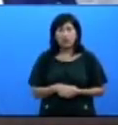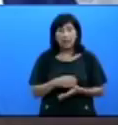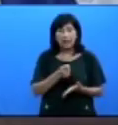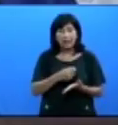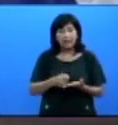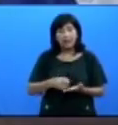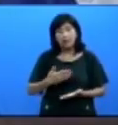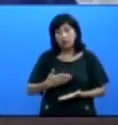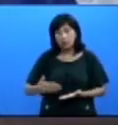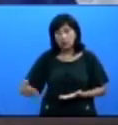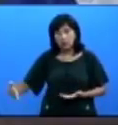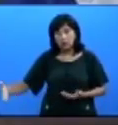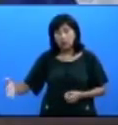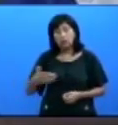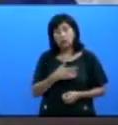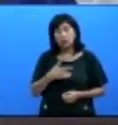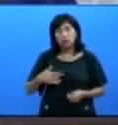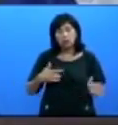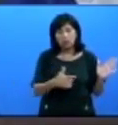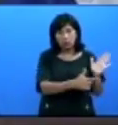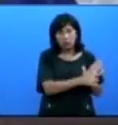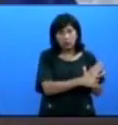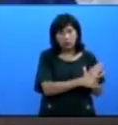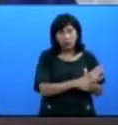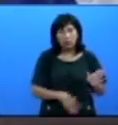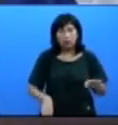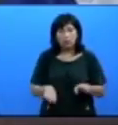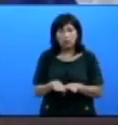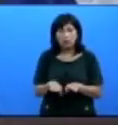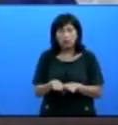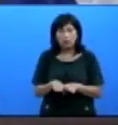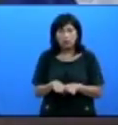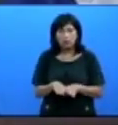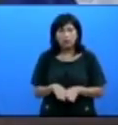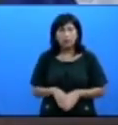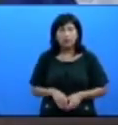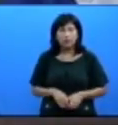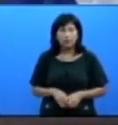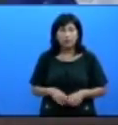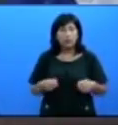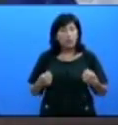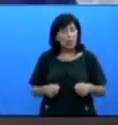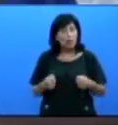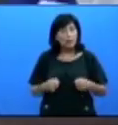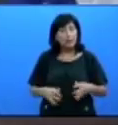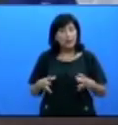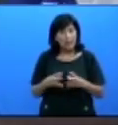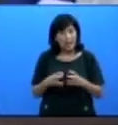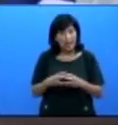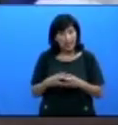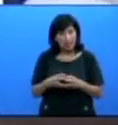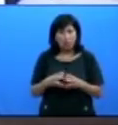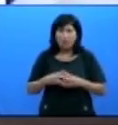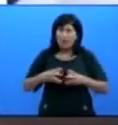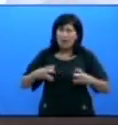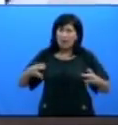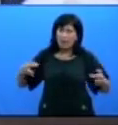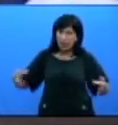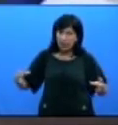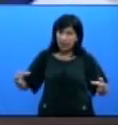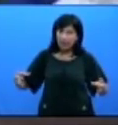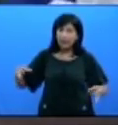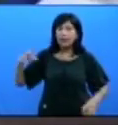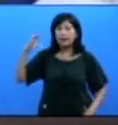à saúde, especialmente a necessidade de ampliar a equipe multidisciplinar do CAICA, que é